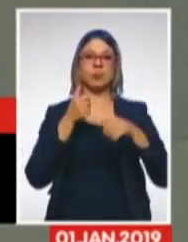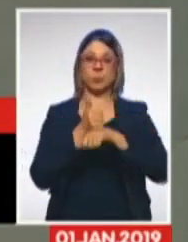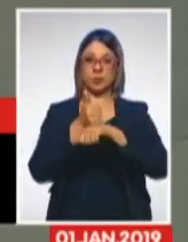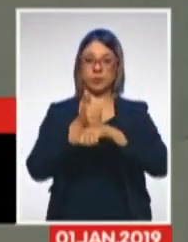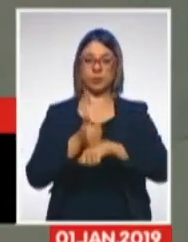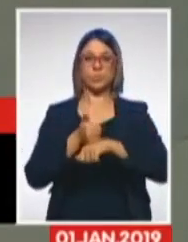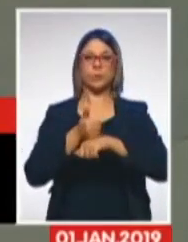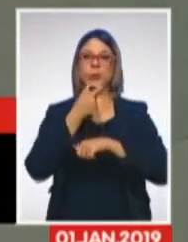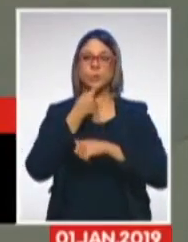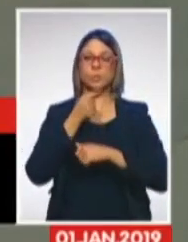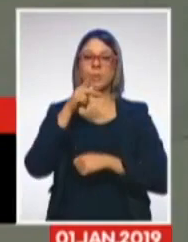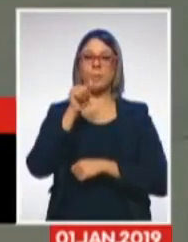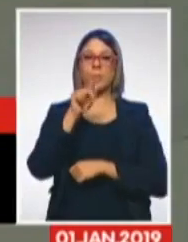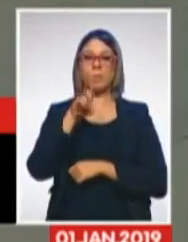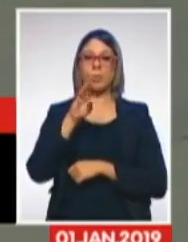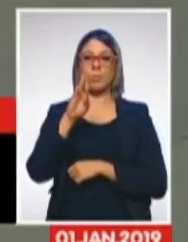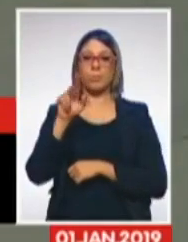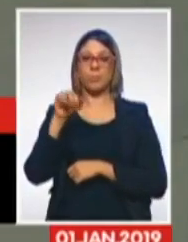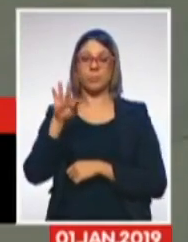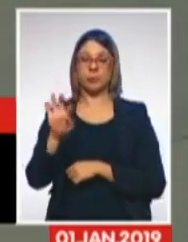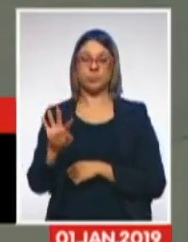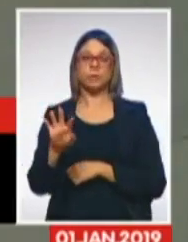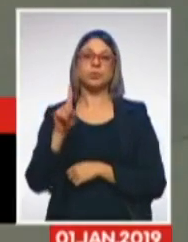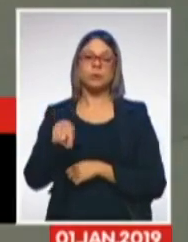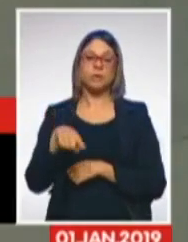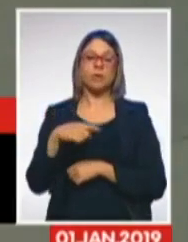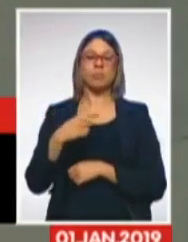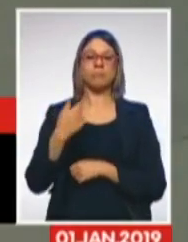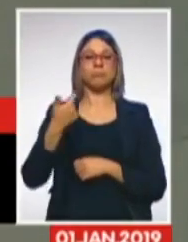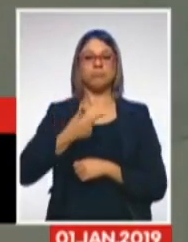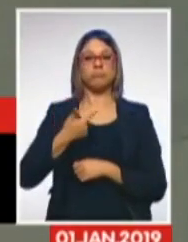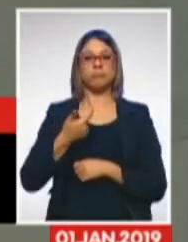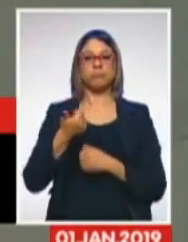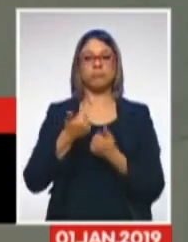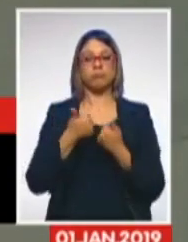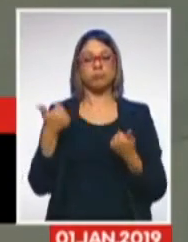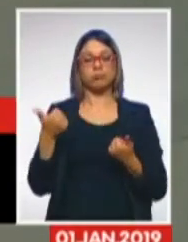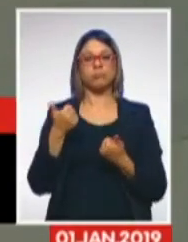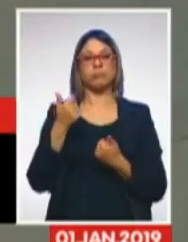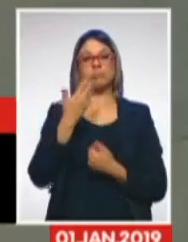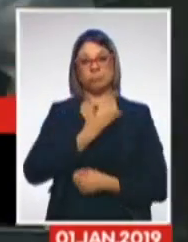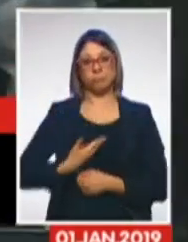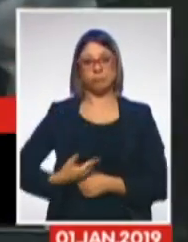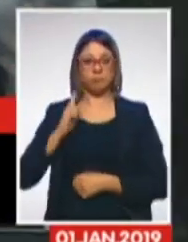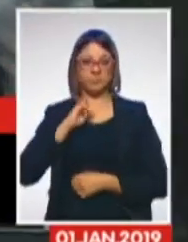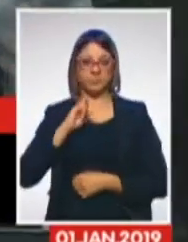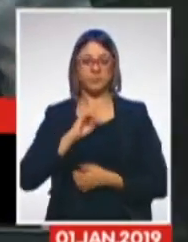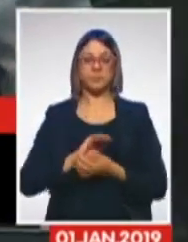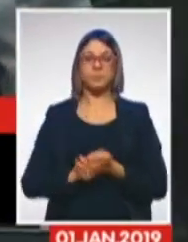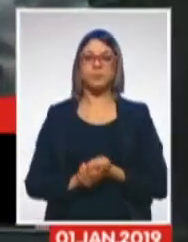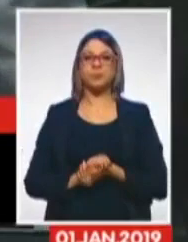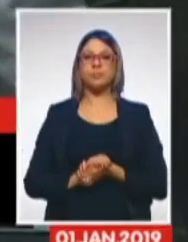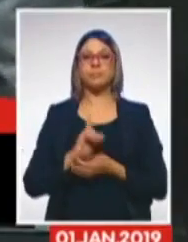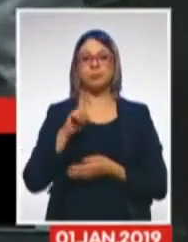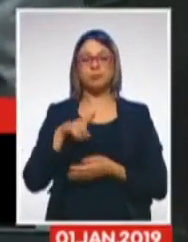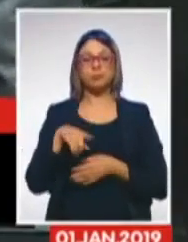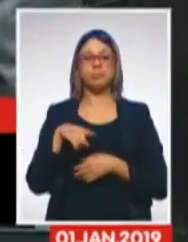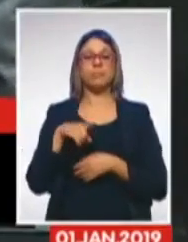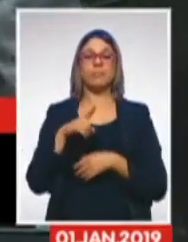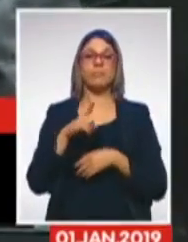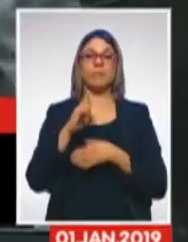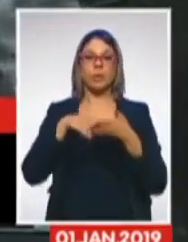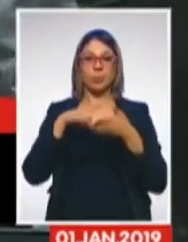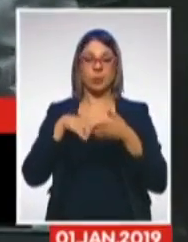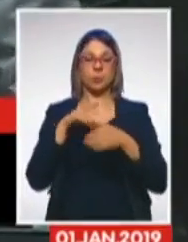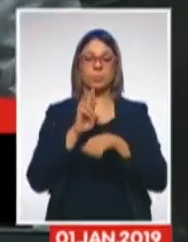senhor Paulo Eduardo Rocha Brant no cargo de vice-governador do Estado de Minas Gerais. Termo de posse do excelentíssimo